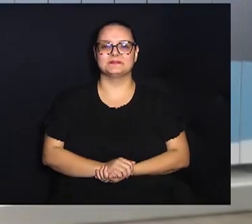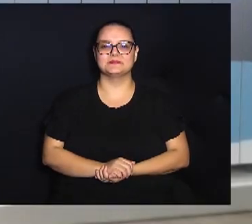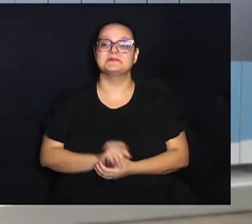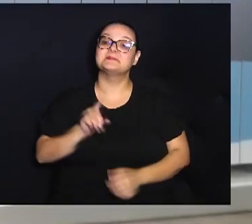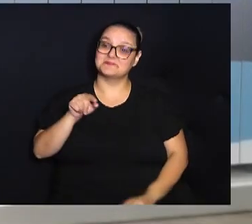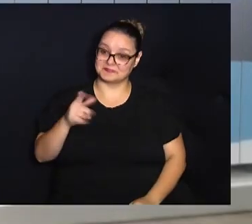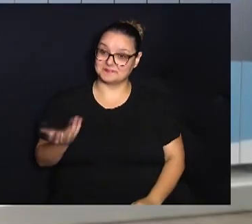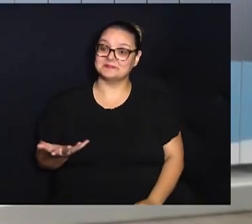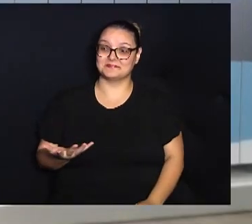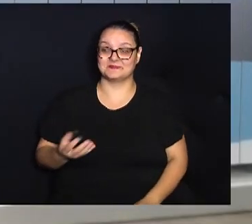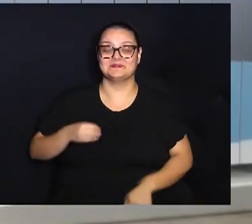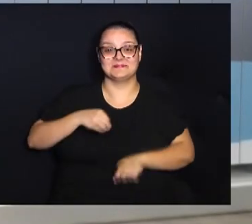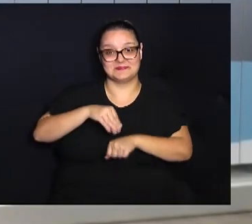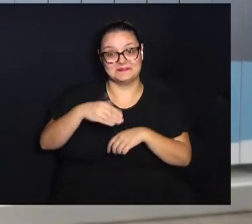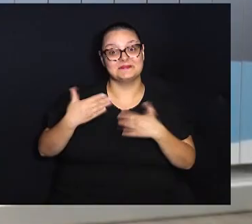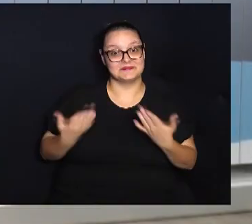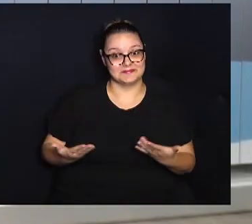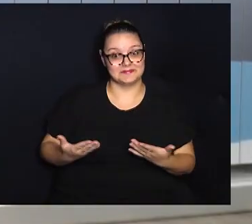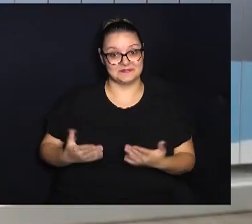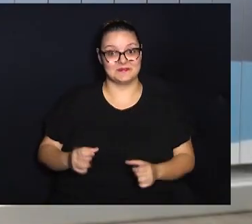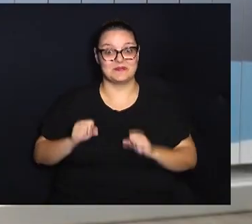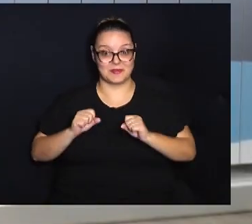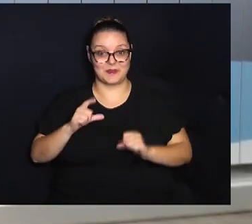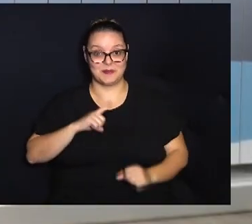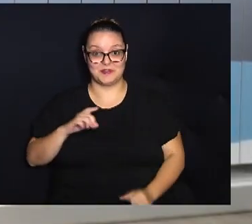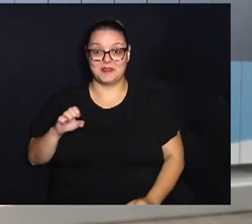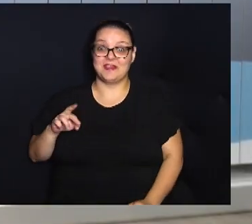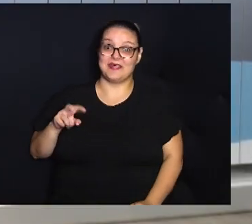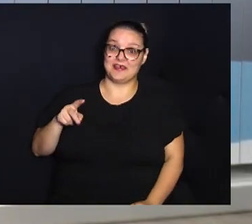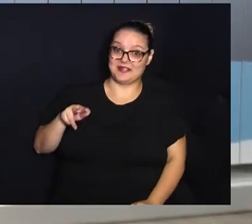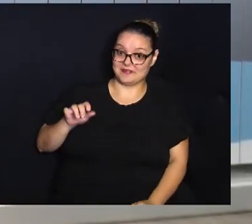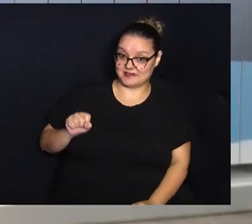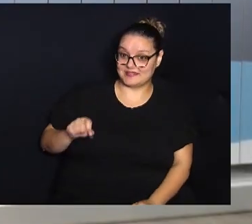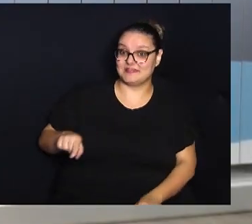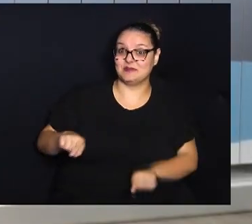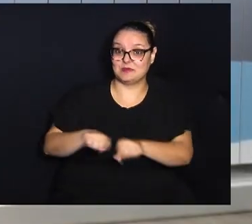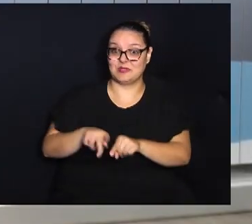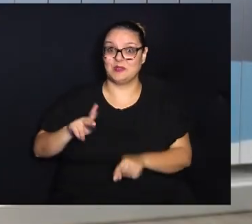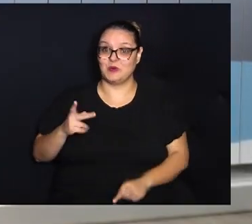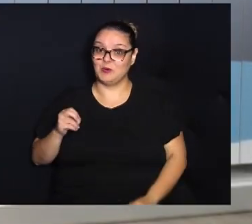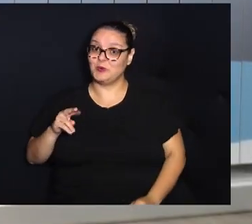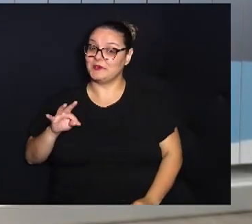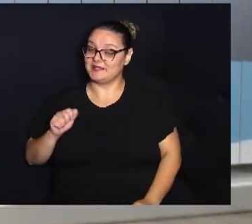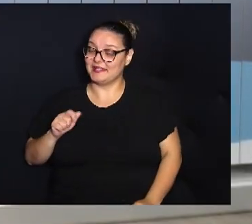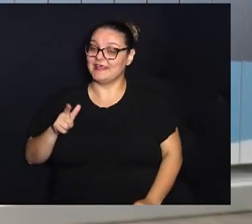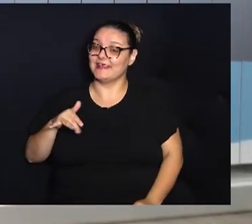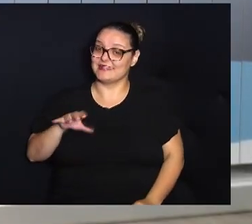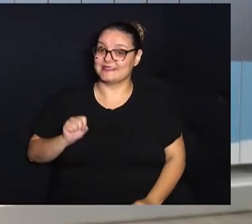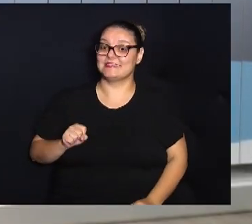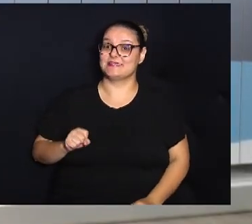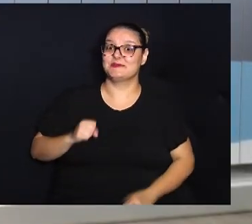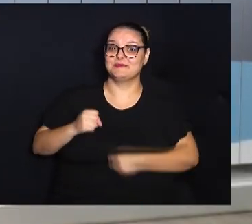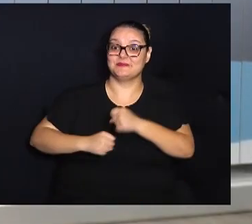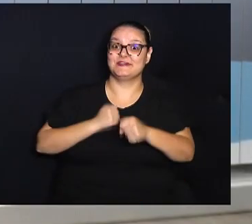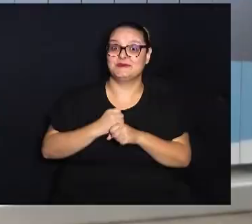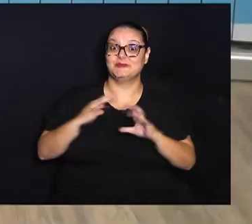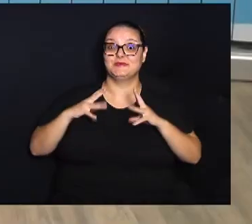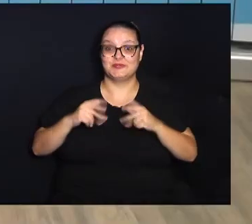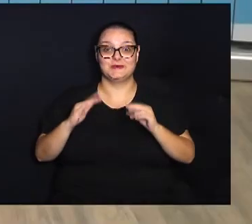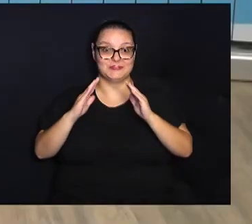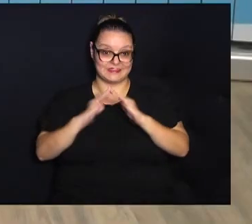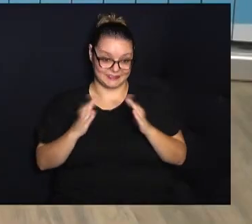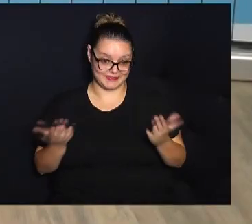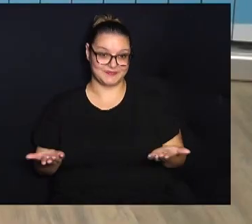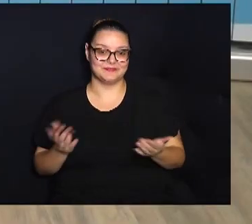Gente, com essas dicas aí dá para ter ervas, né, e hortaliças o ano todo em casa. Agora a gente vai